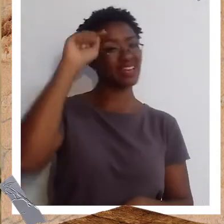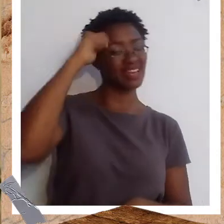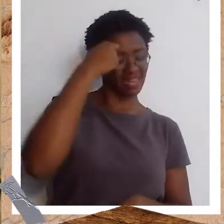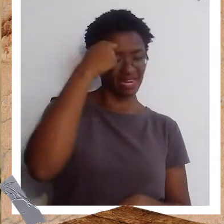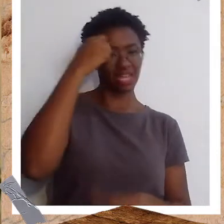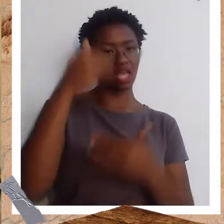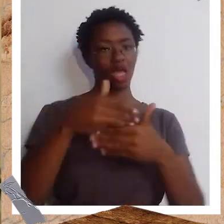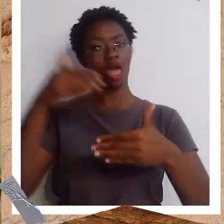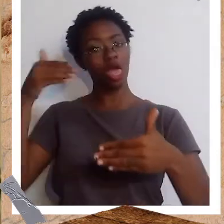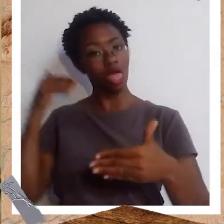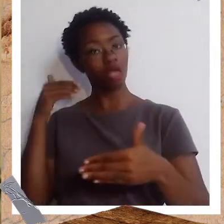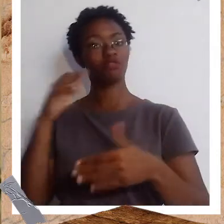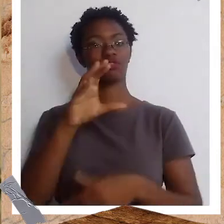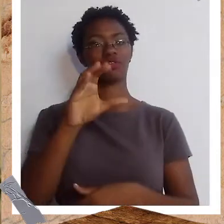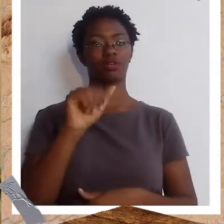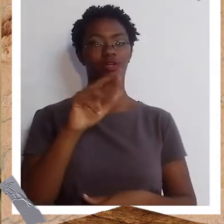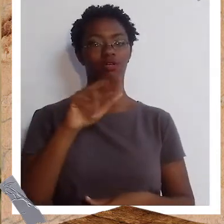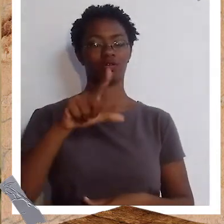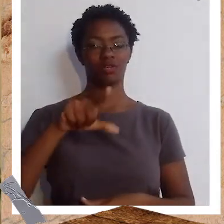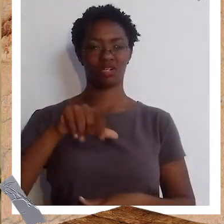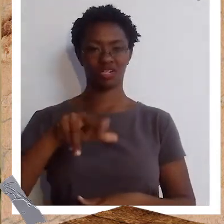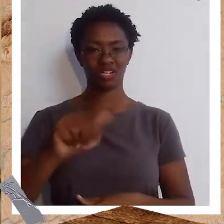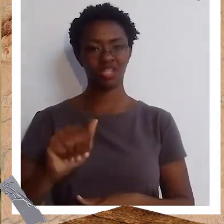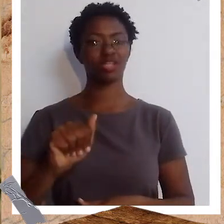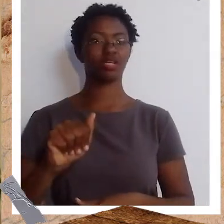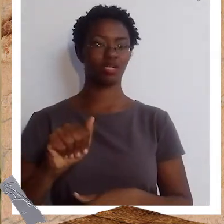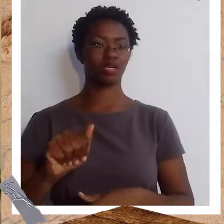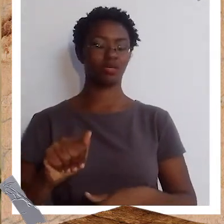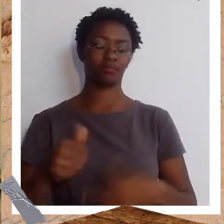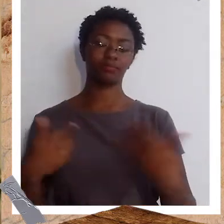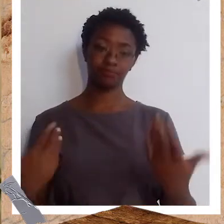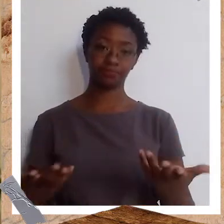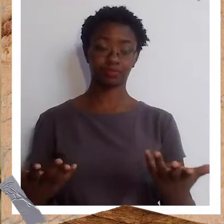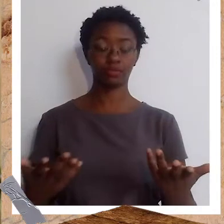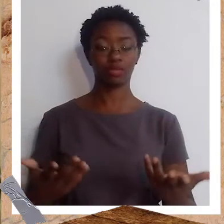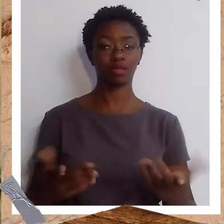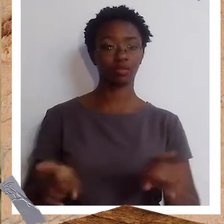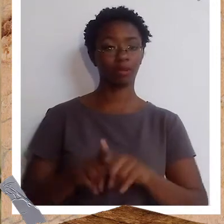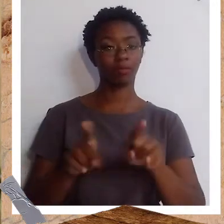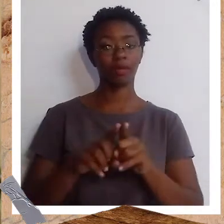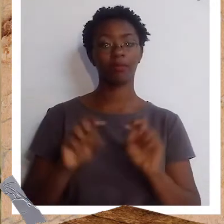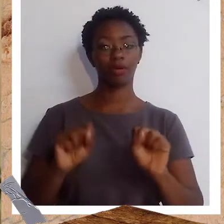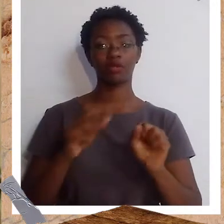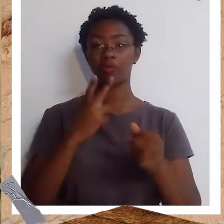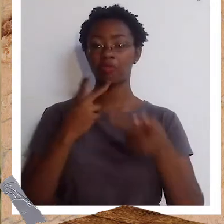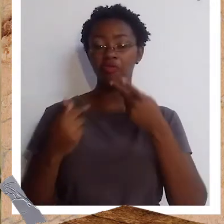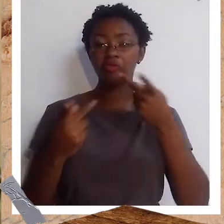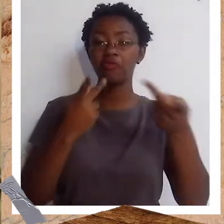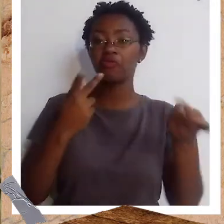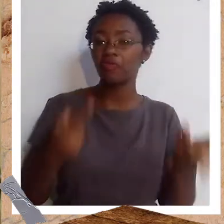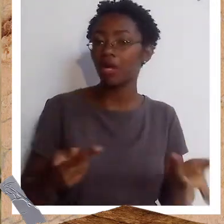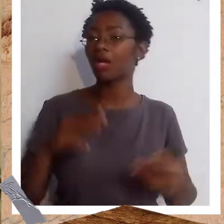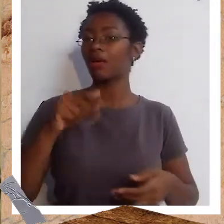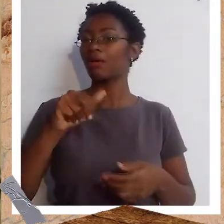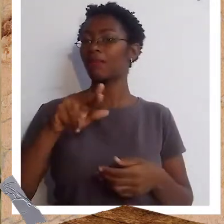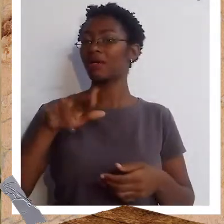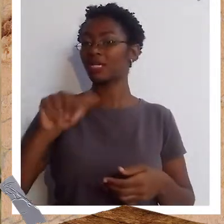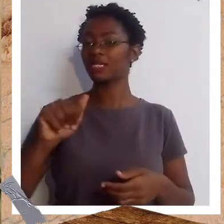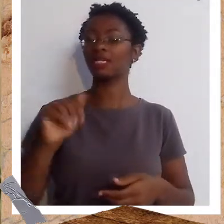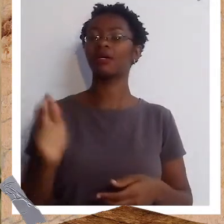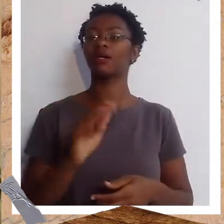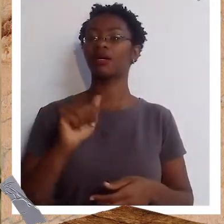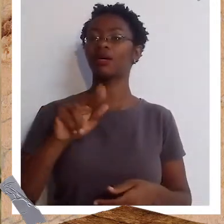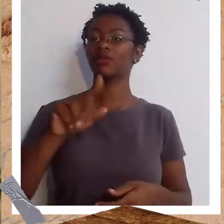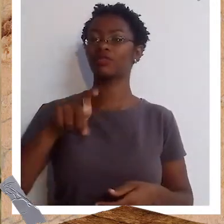foram sendo inseridos no cânone artístico a partir da margem. Podemos falar de um Rubem Valentim, podemos falar da Maria Auxiliadora,